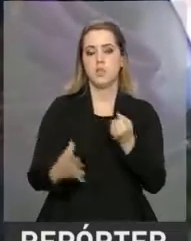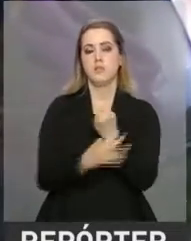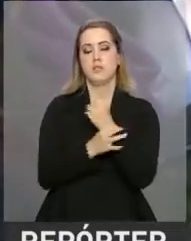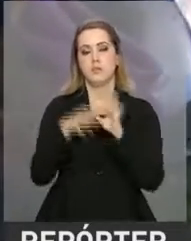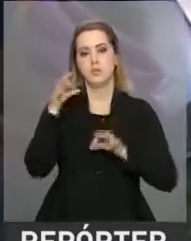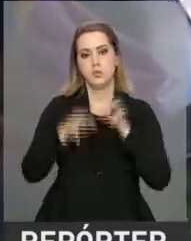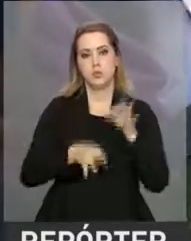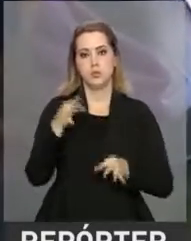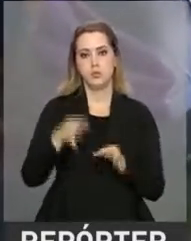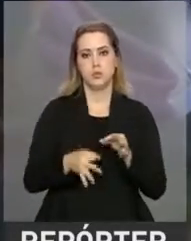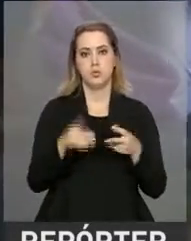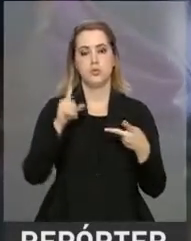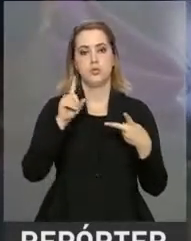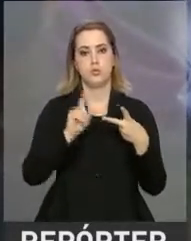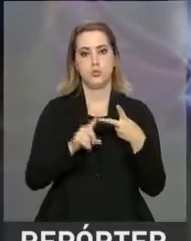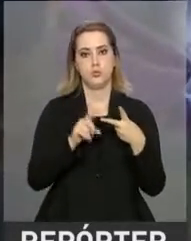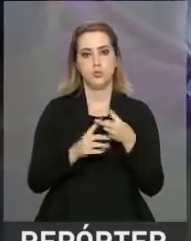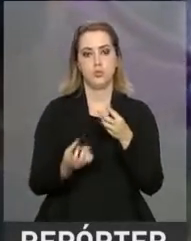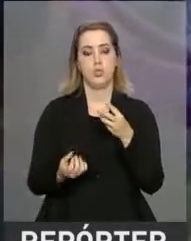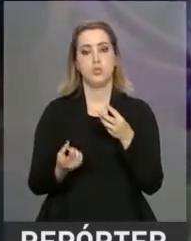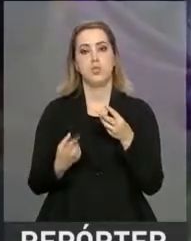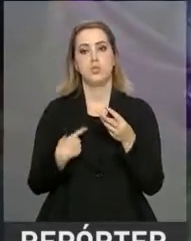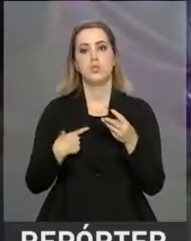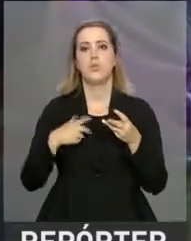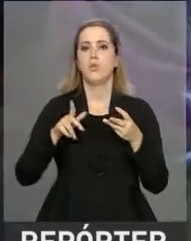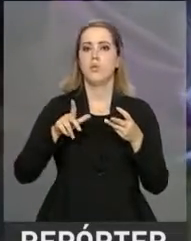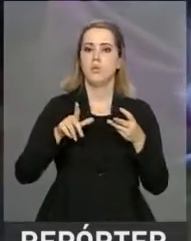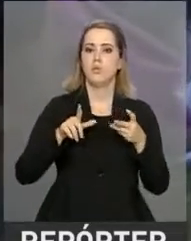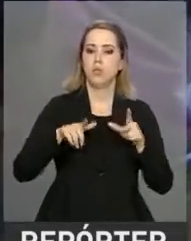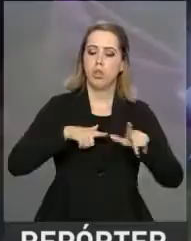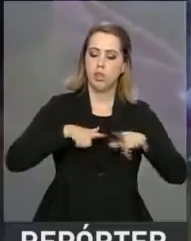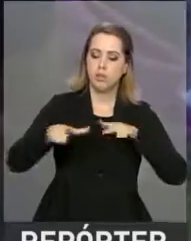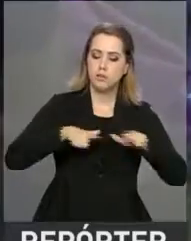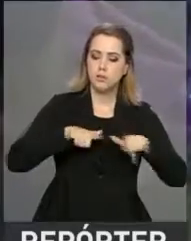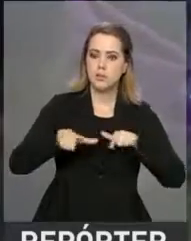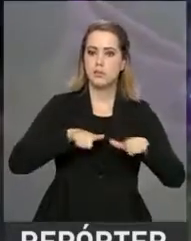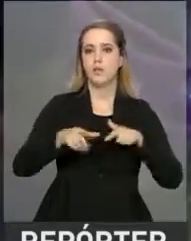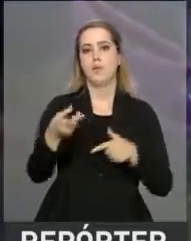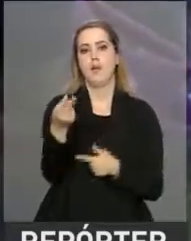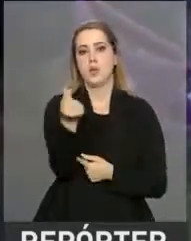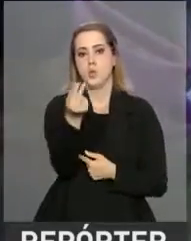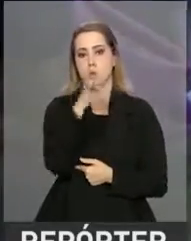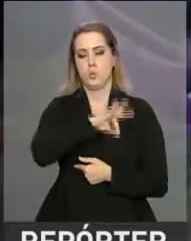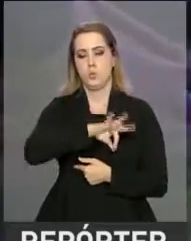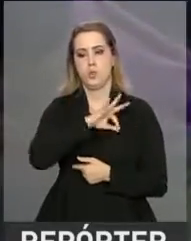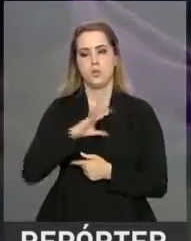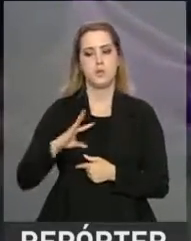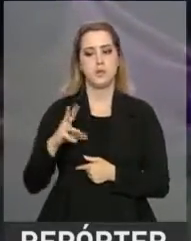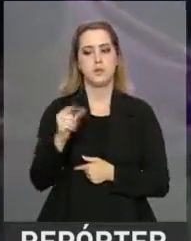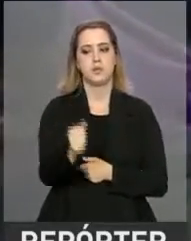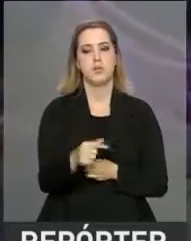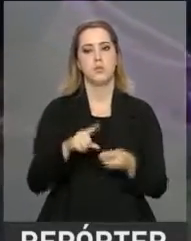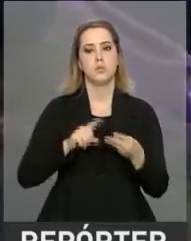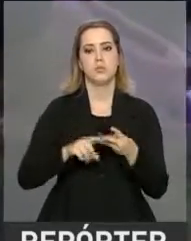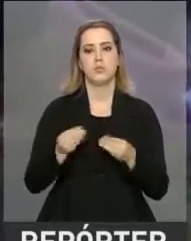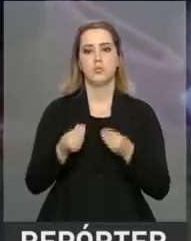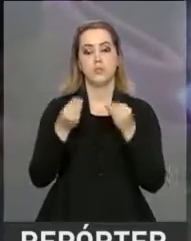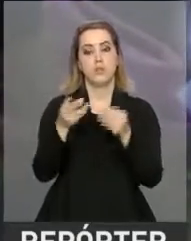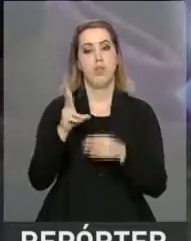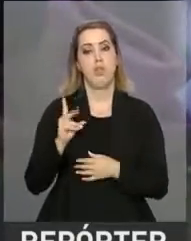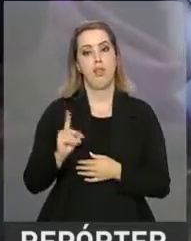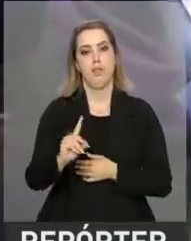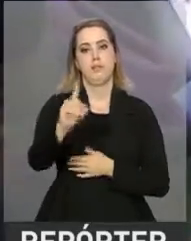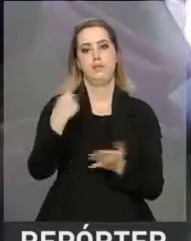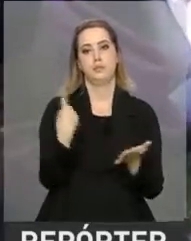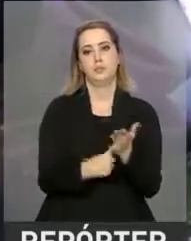segurança jurídica, criar oportunidade de ocupação com renda para todos e consolidar direitos.